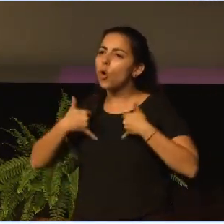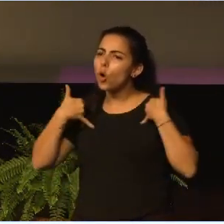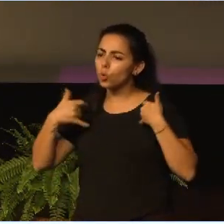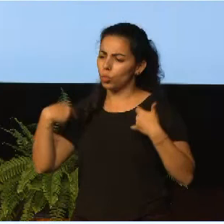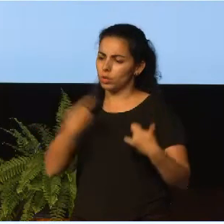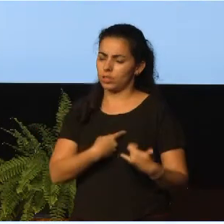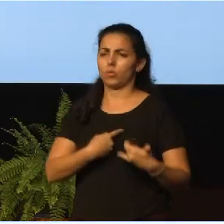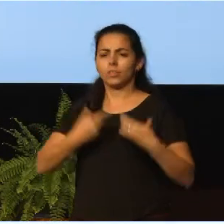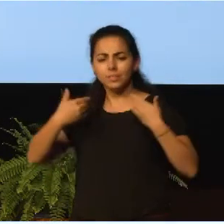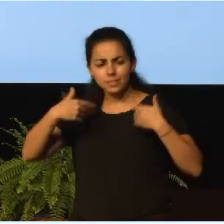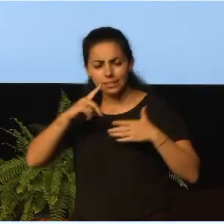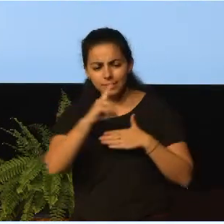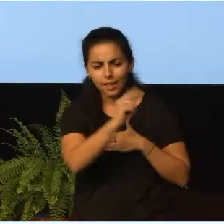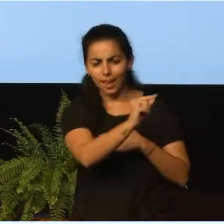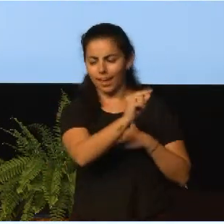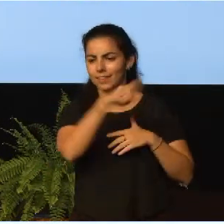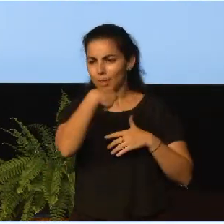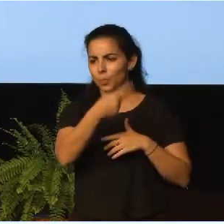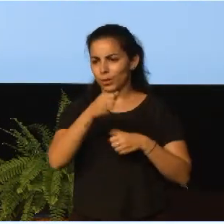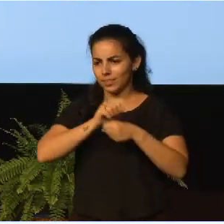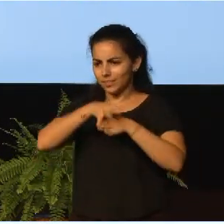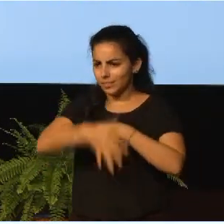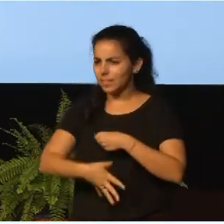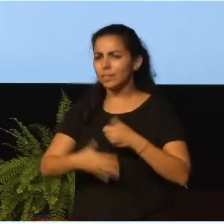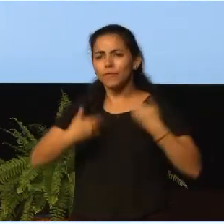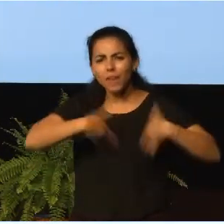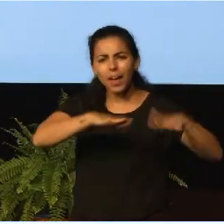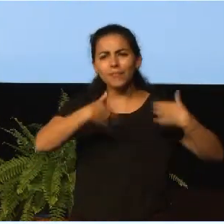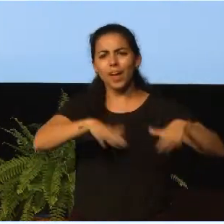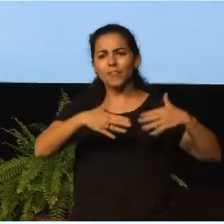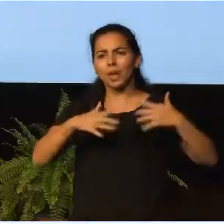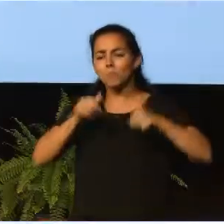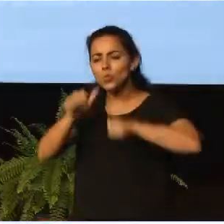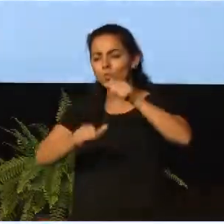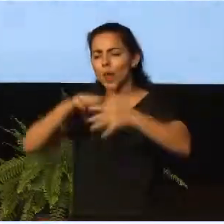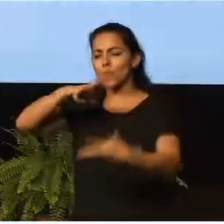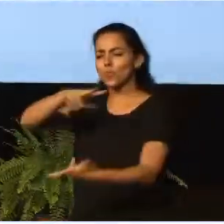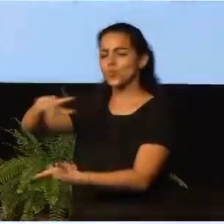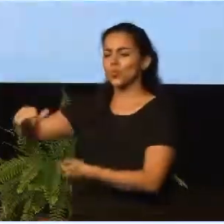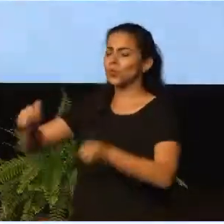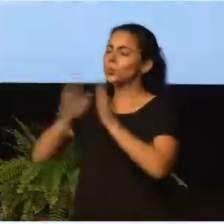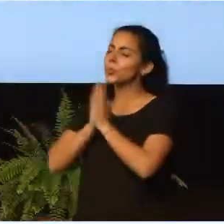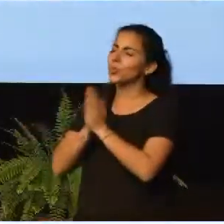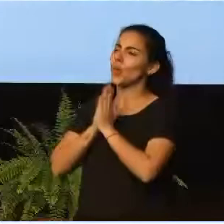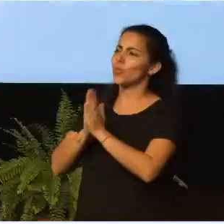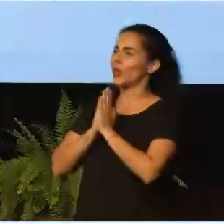daqui e façam a diferença pelo amor de Deus. Obrigado.